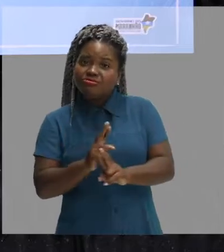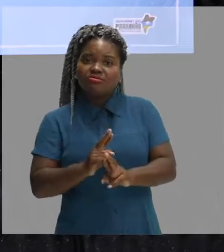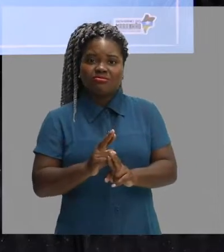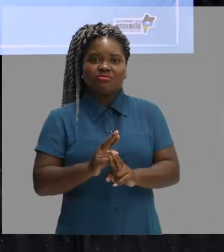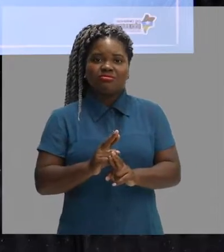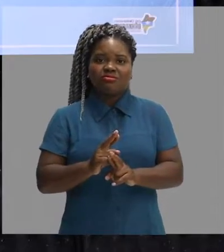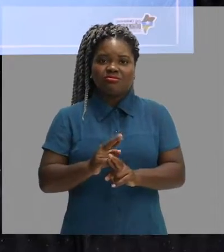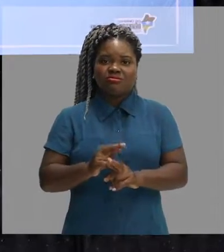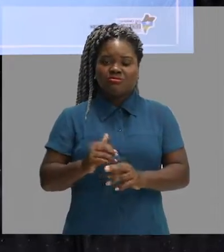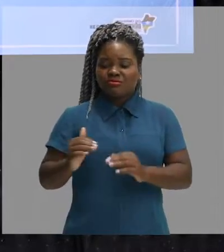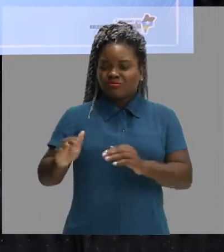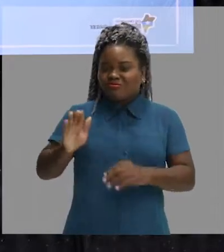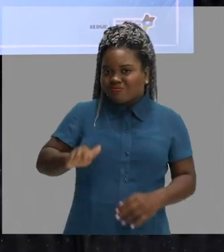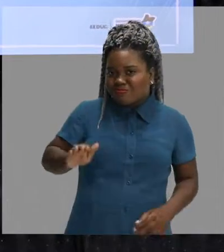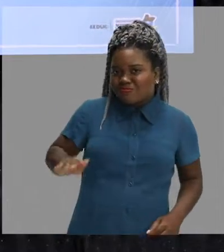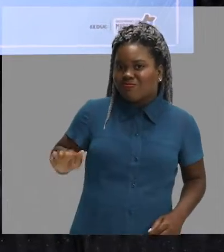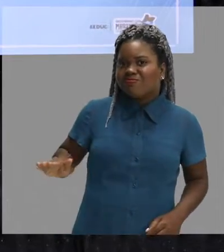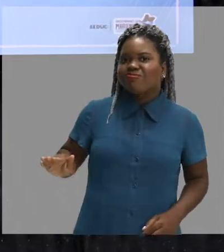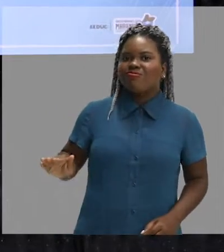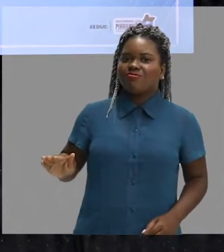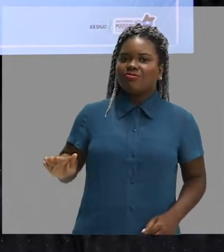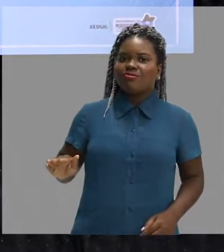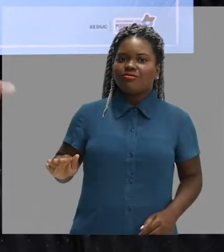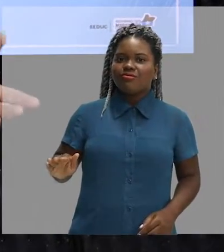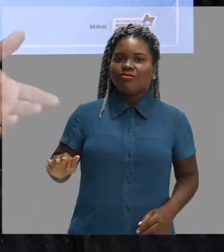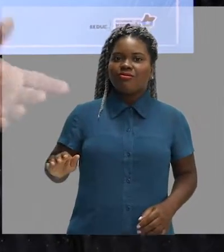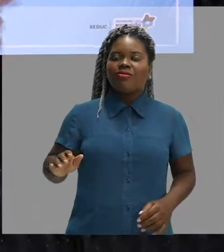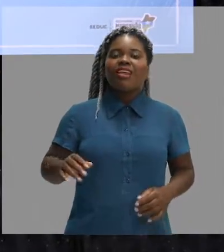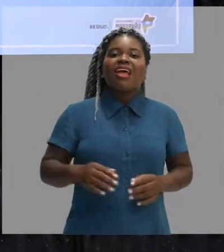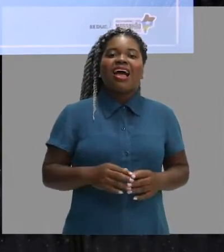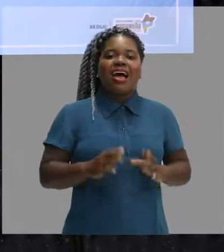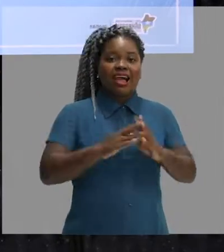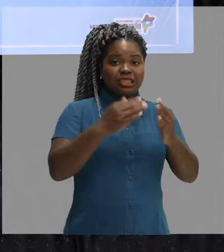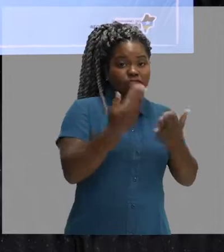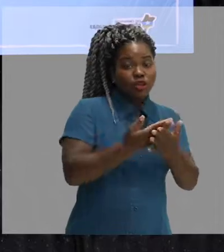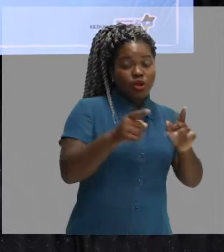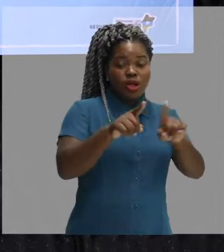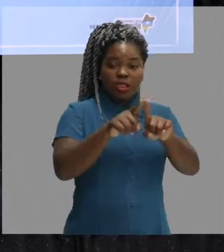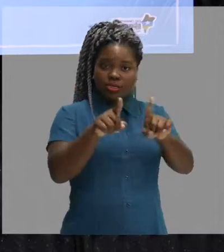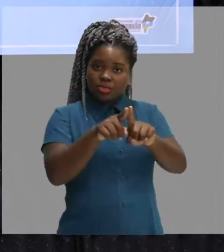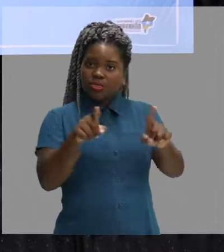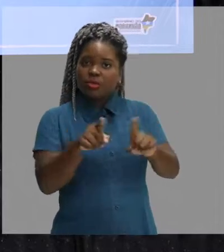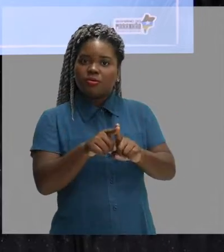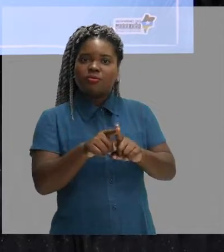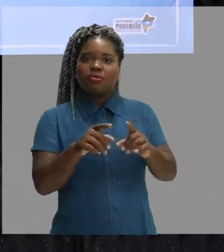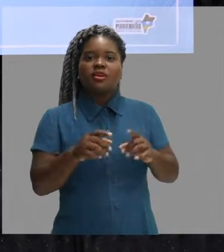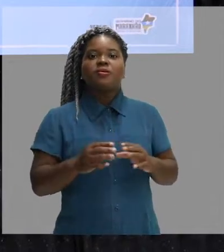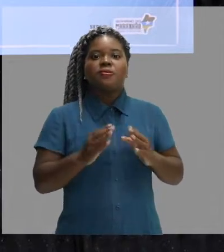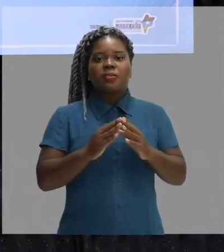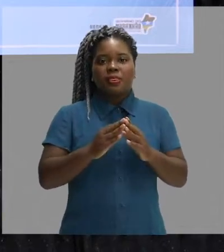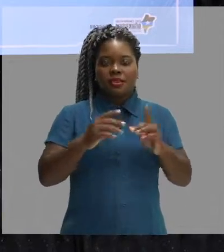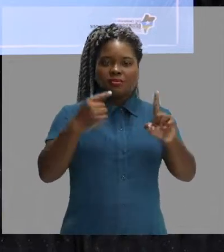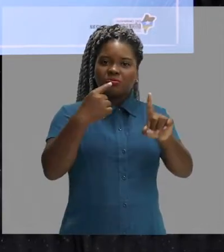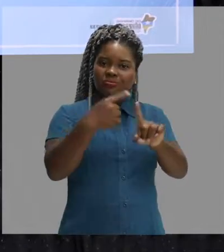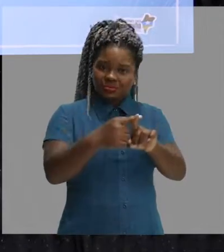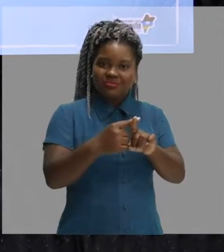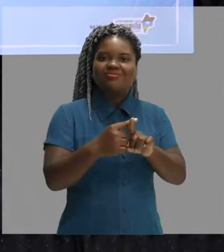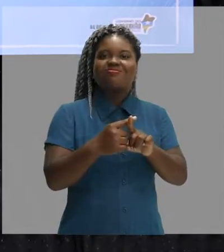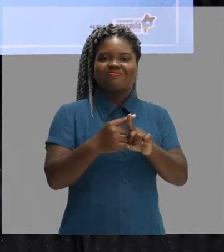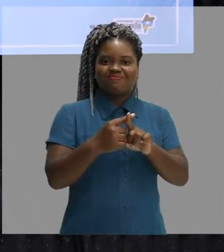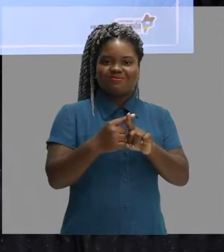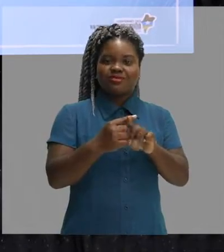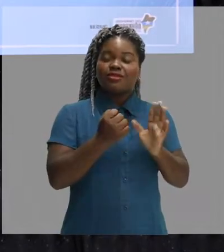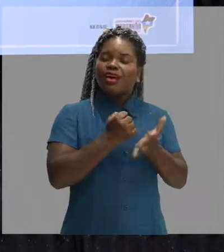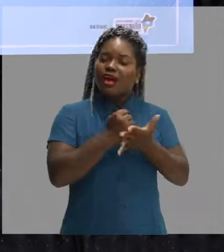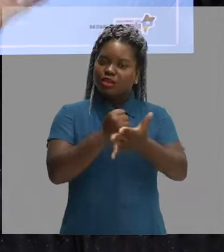próprias instituições, como a escola, a igreja também, elas estabelecem esses universos diferentes. O